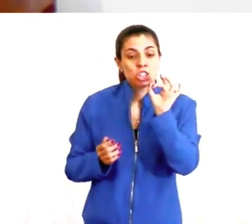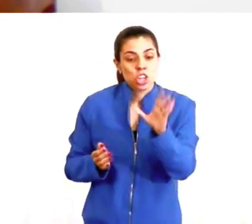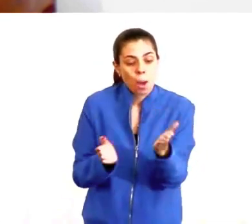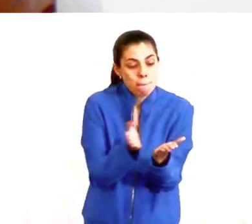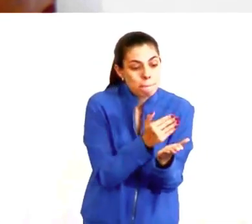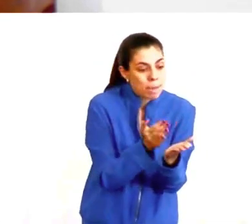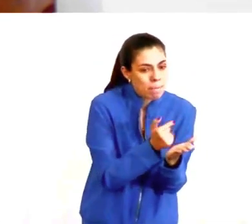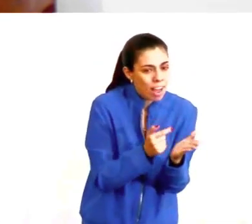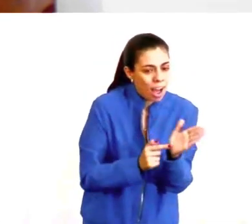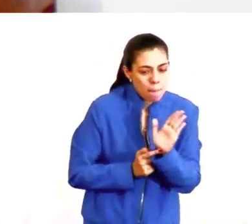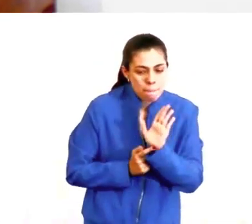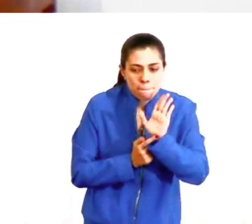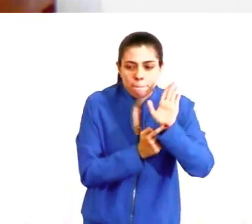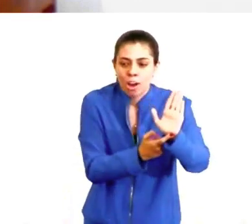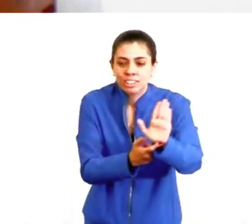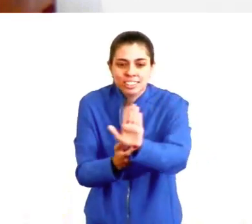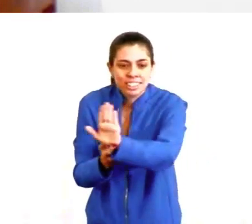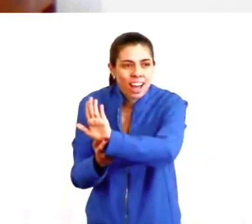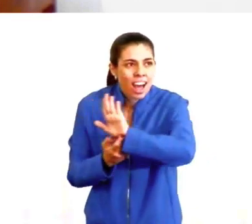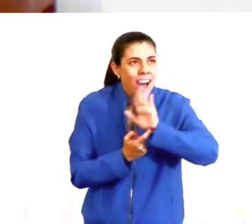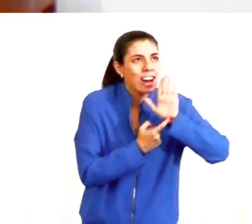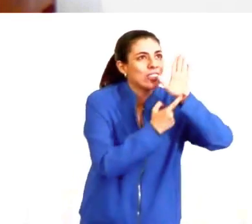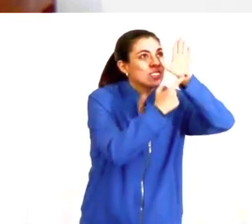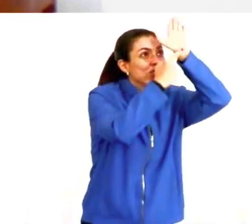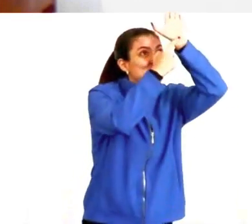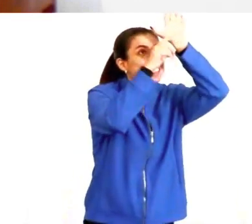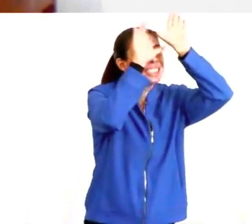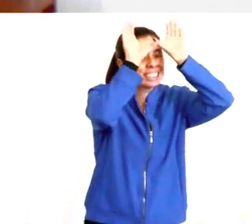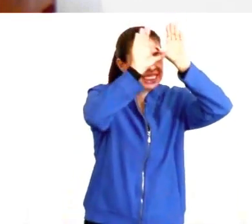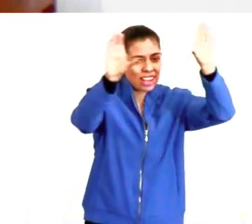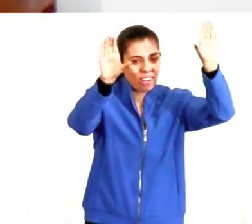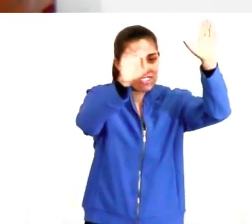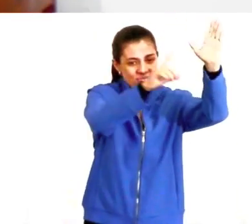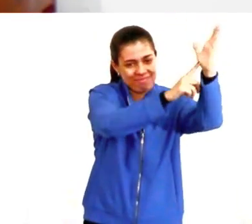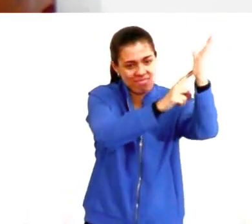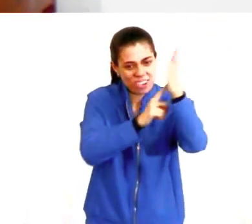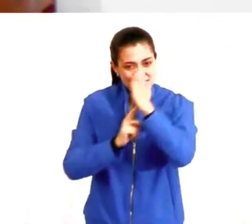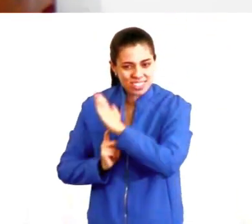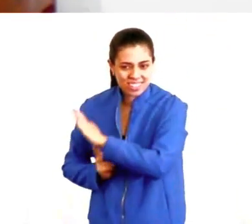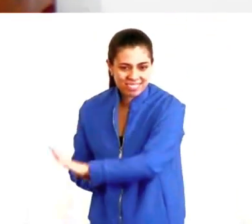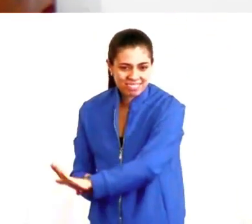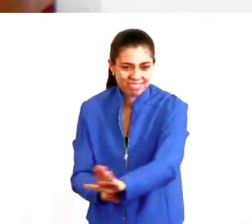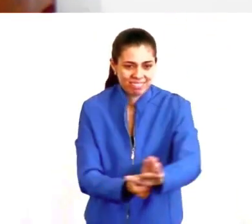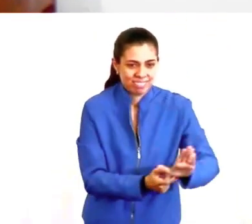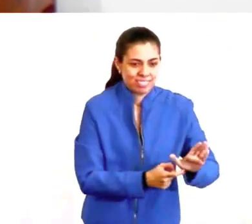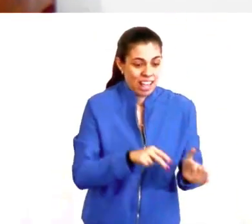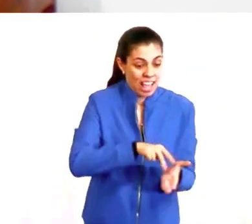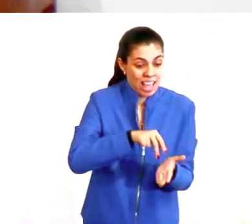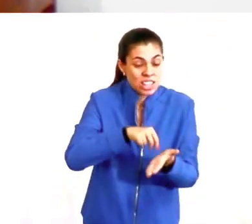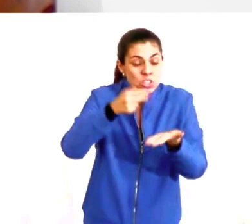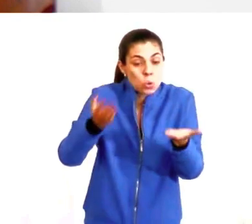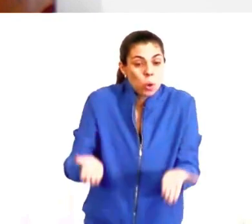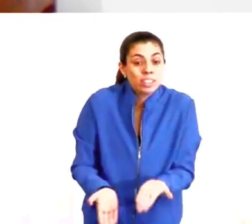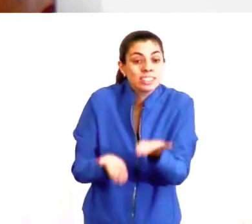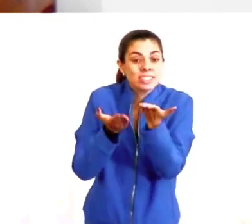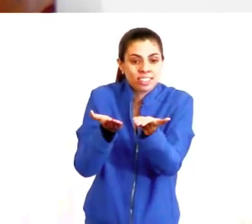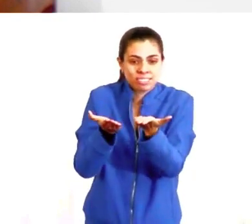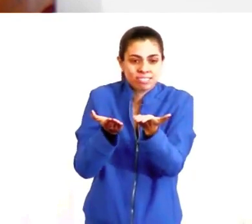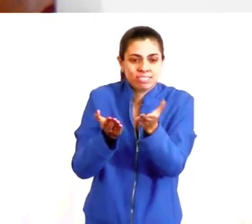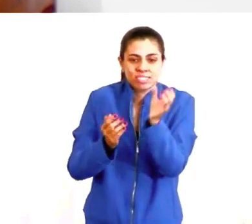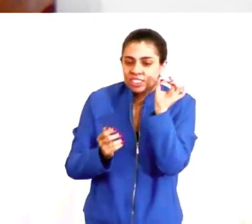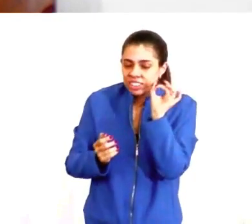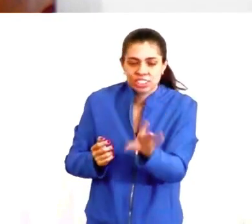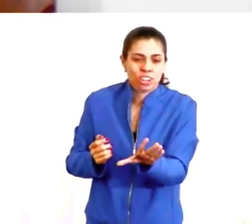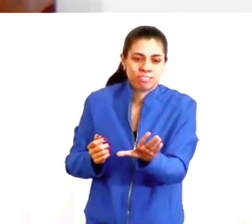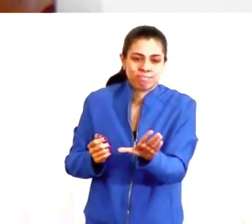cristianismo trouxe os benefícios do céu para um povo. E então nós temos aqui algo que nos ajuda